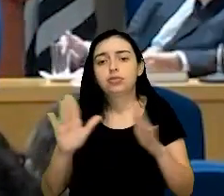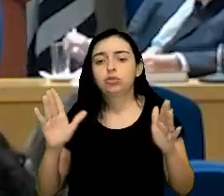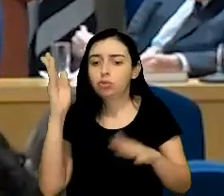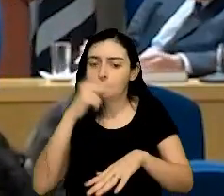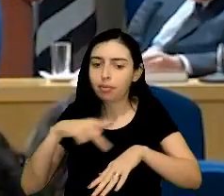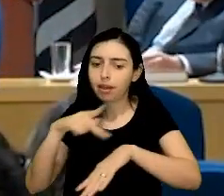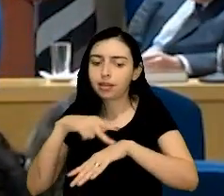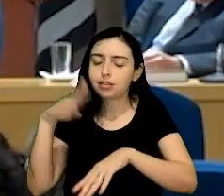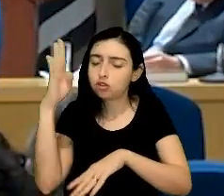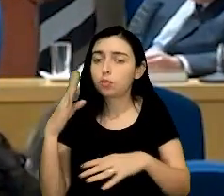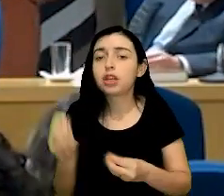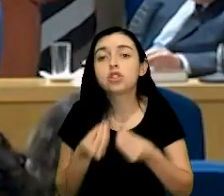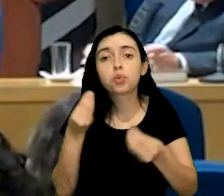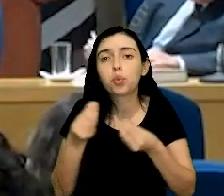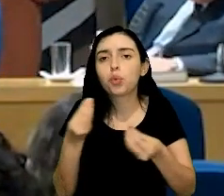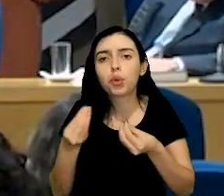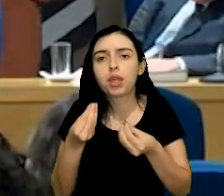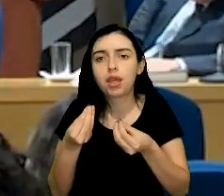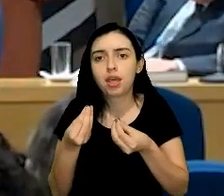que